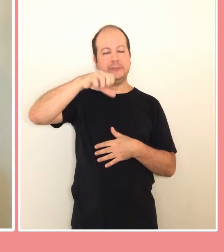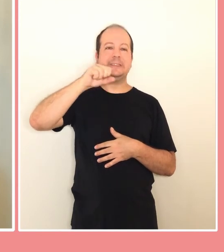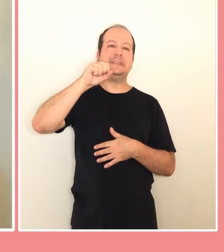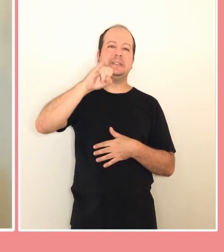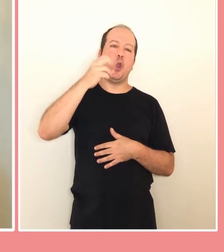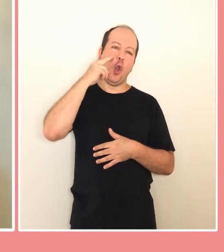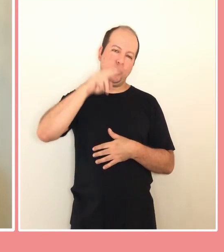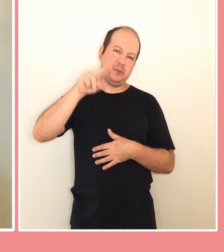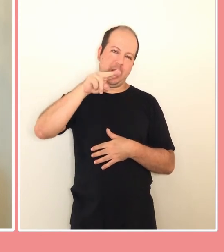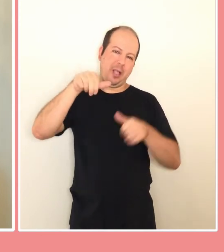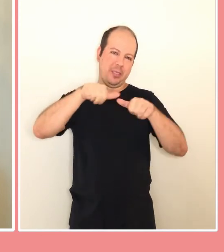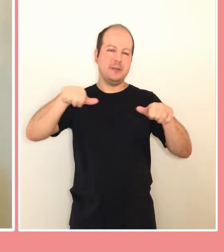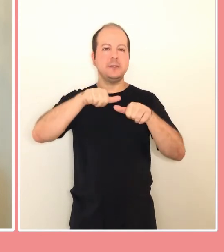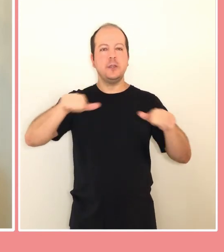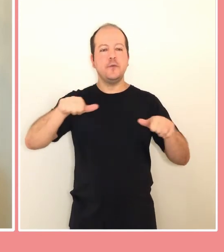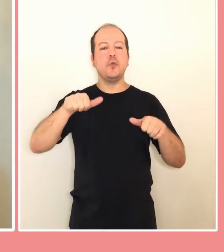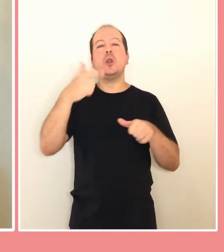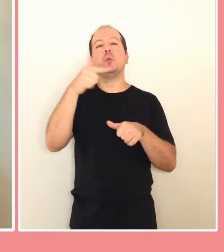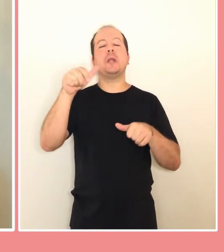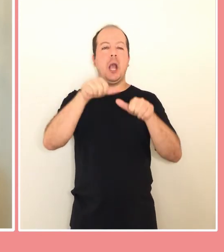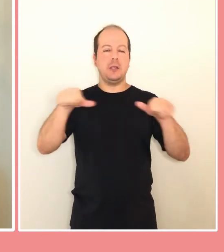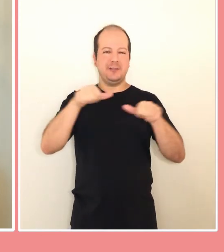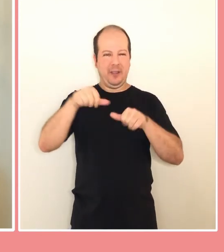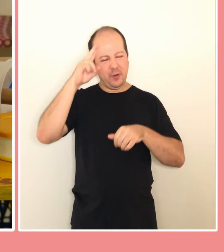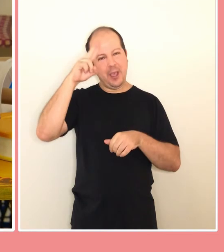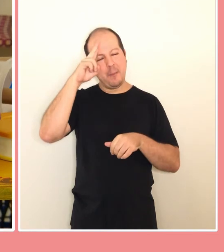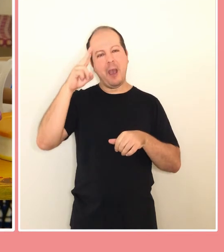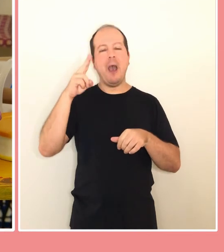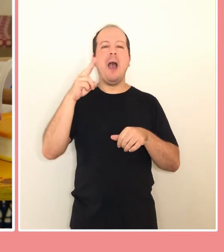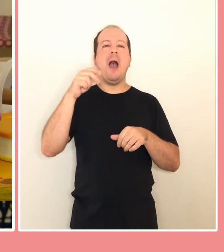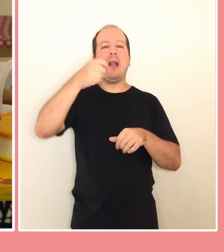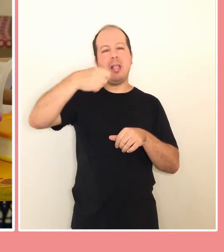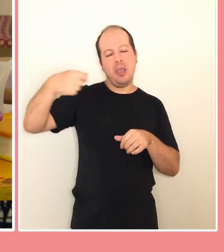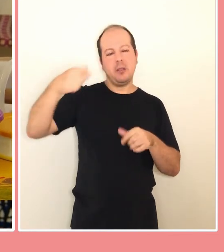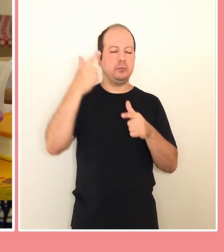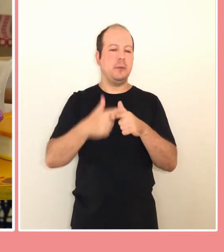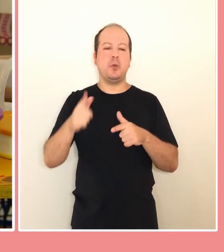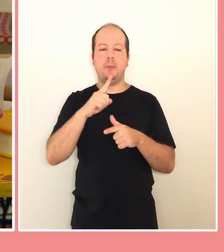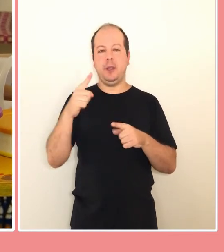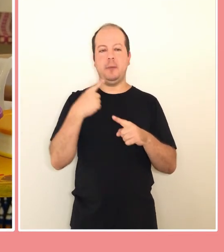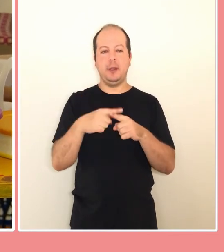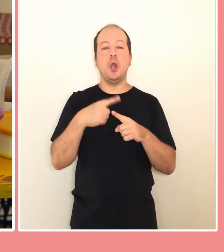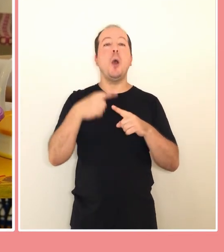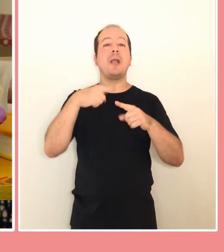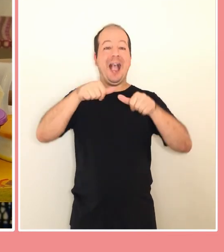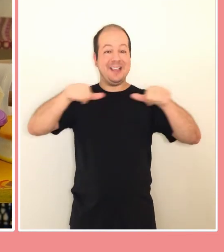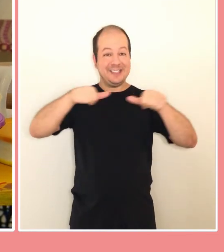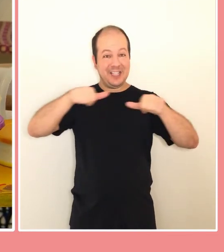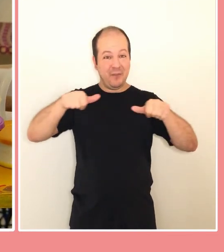usando adesivo, sem adesivo. Quem estiver usando caneta, não tem problema, porque o adesivo pode interferir na vibração da